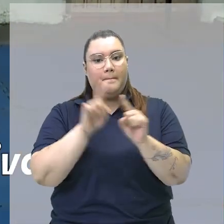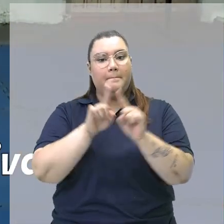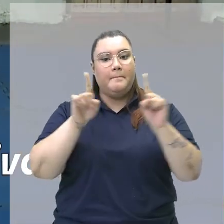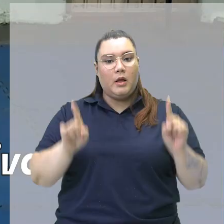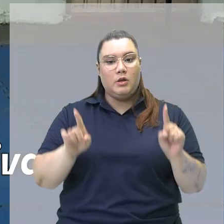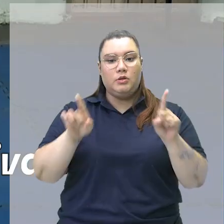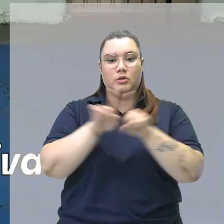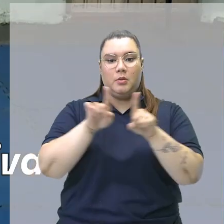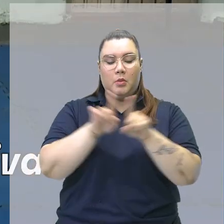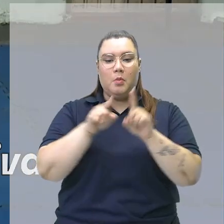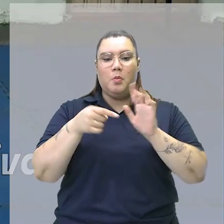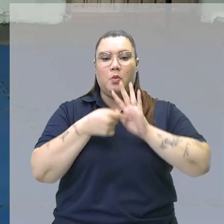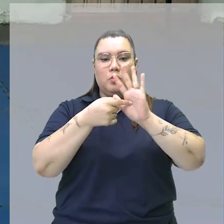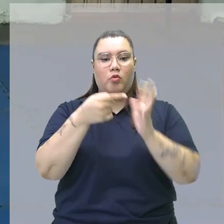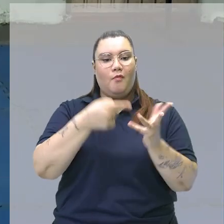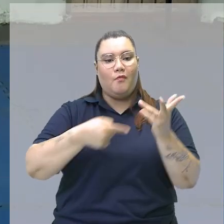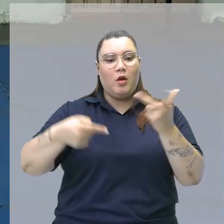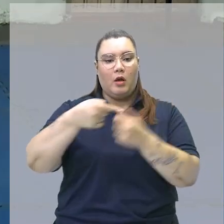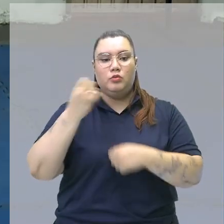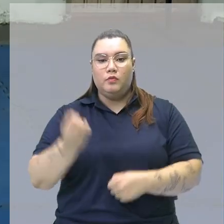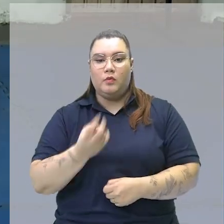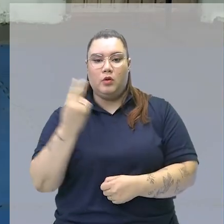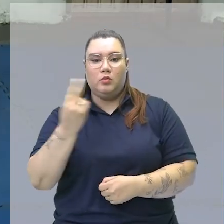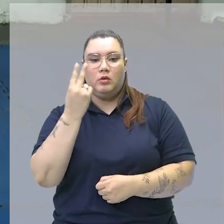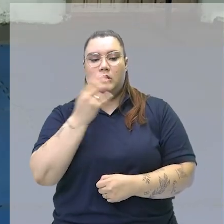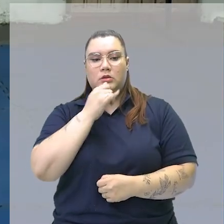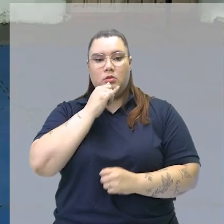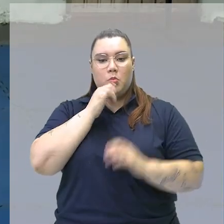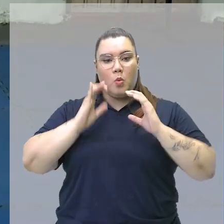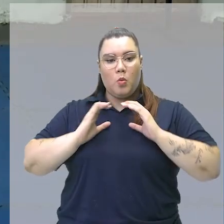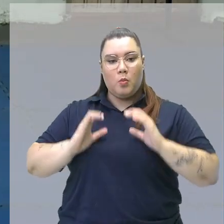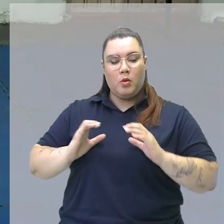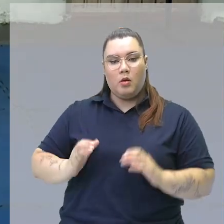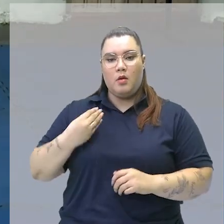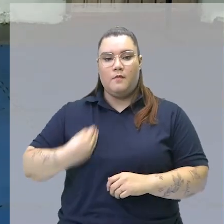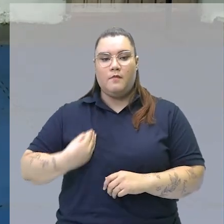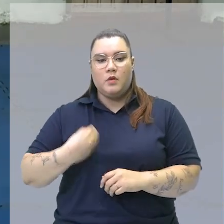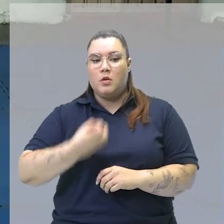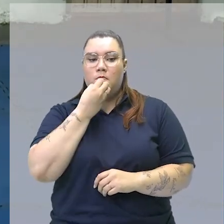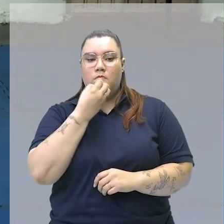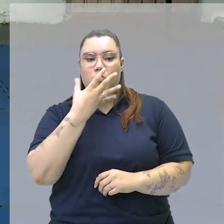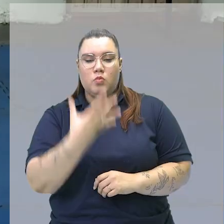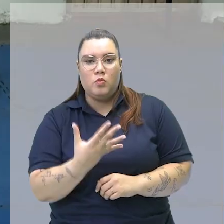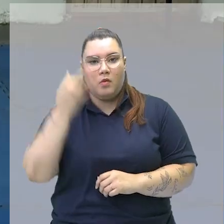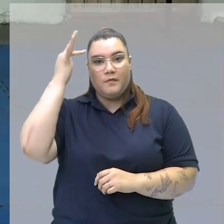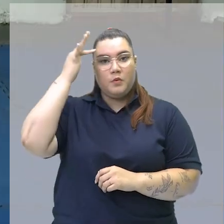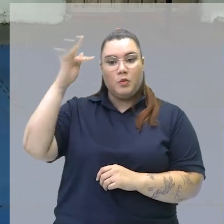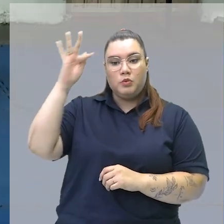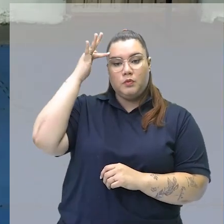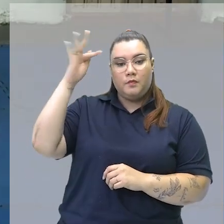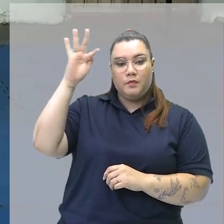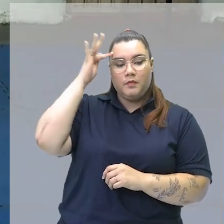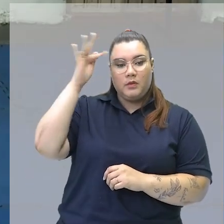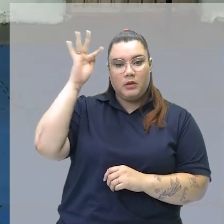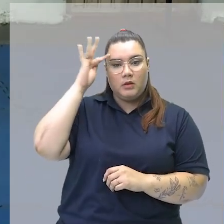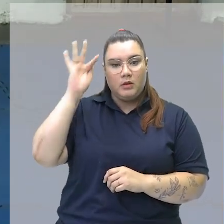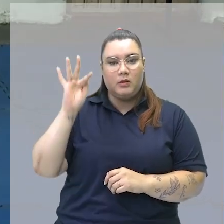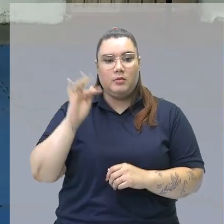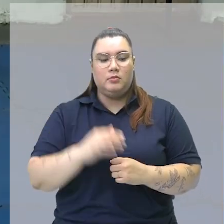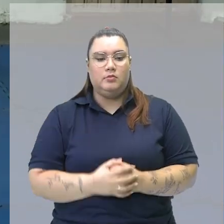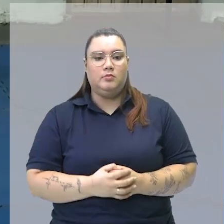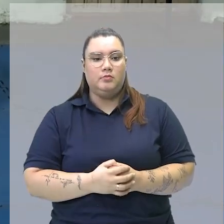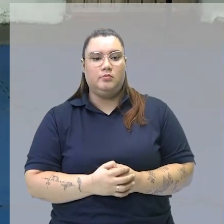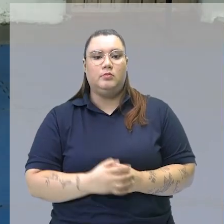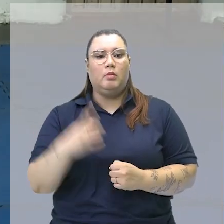nos traz inúmeros outros valores, como a disciplina, a qualidade de vida, a filosofia. Eu costumo dizer que